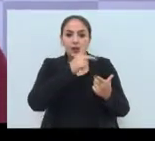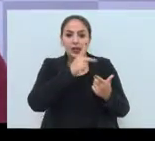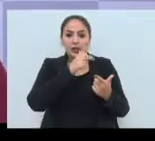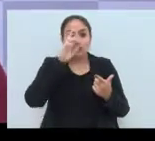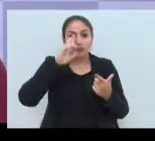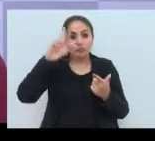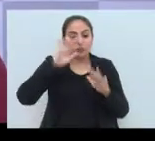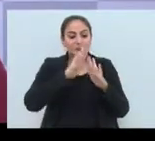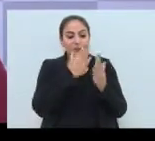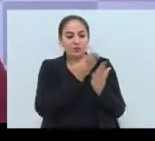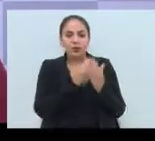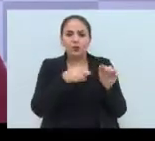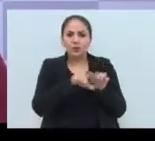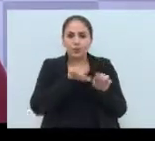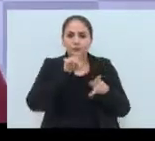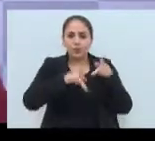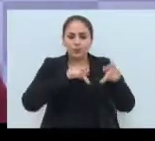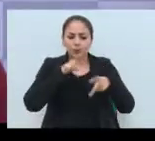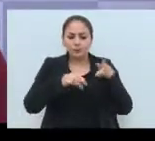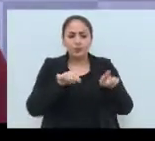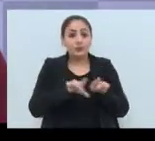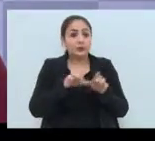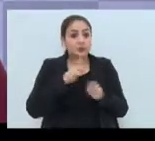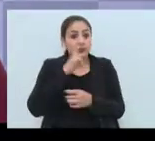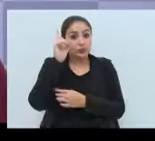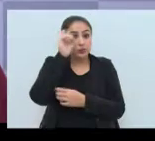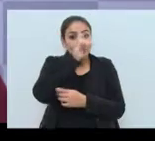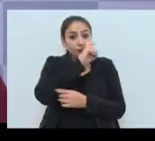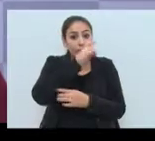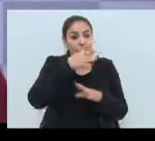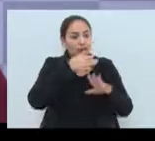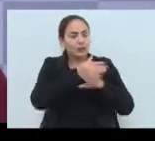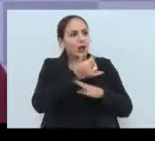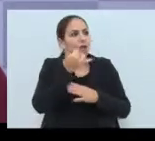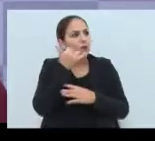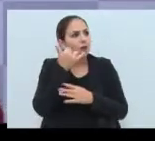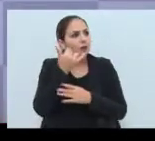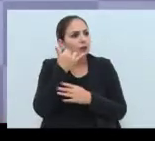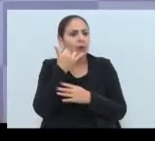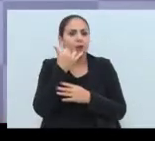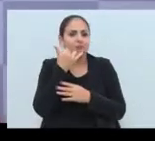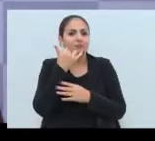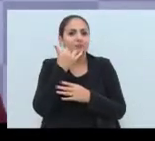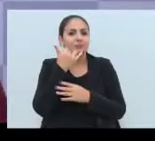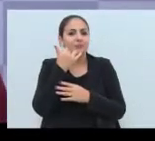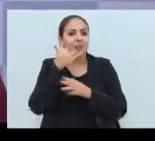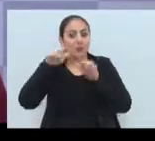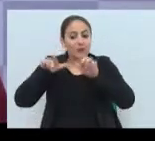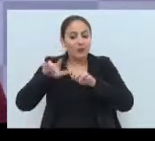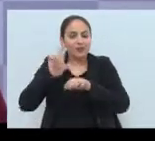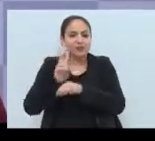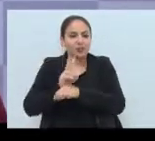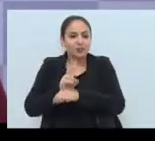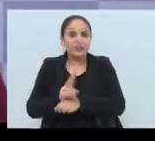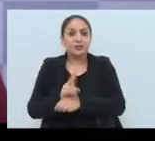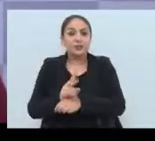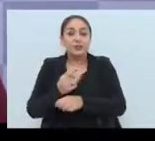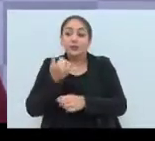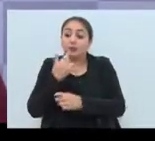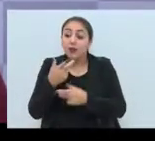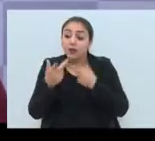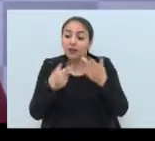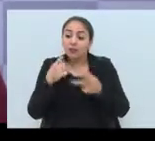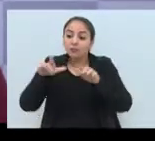escolas e a própria população, que estão tendo dificuldade de acesso ao ligar para a vigilância e determinar onde